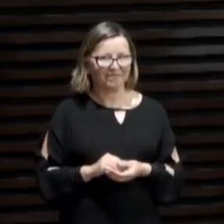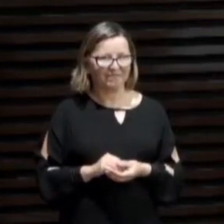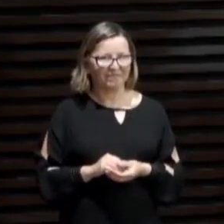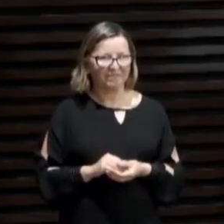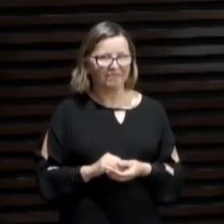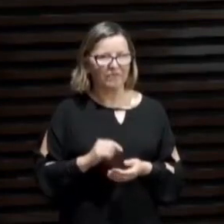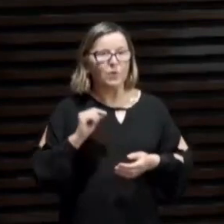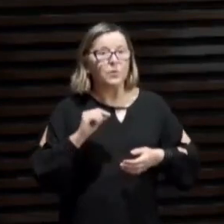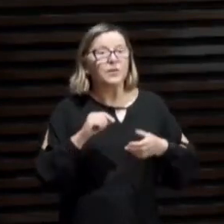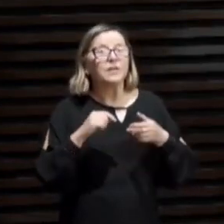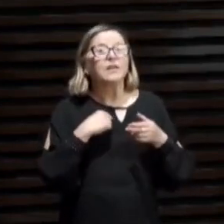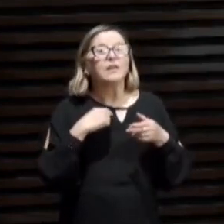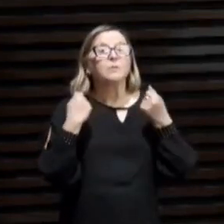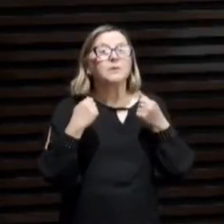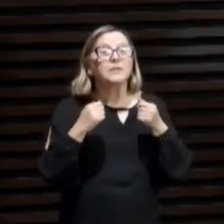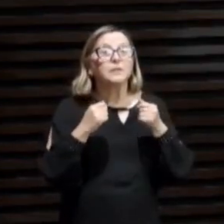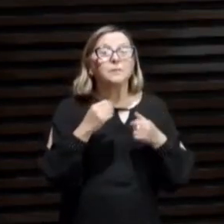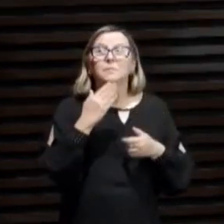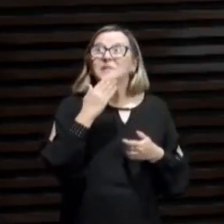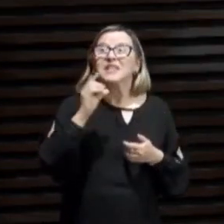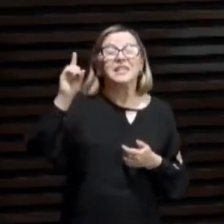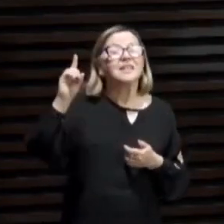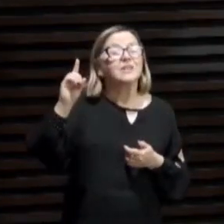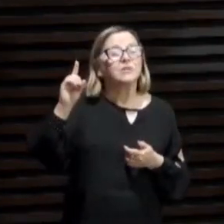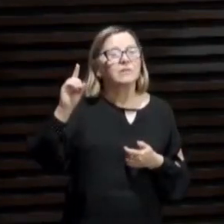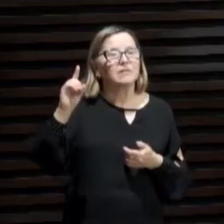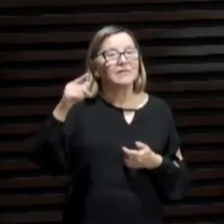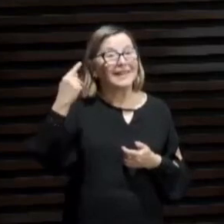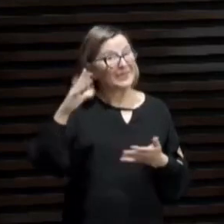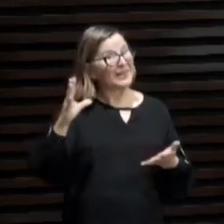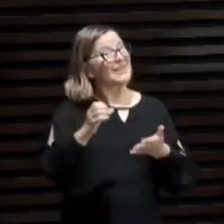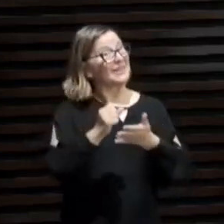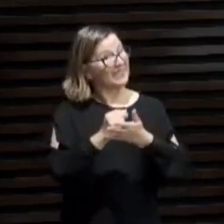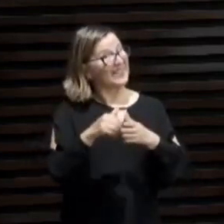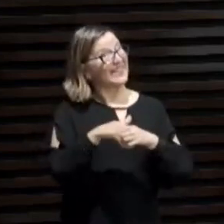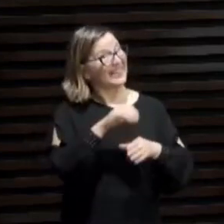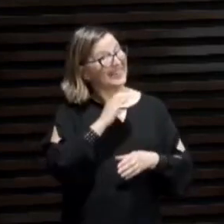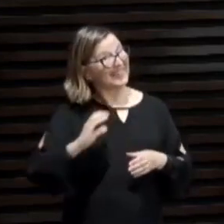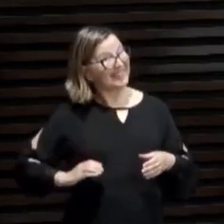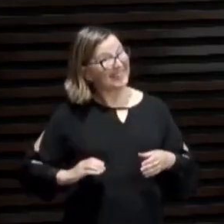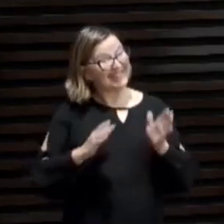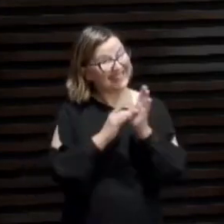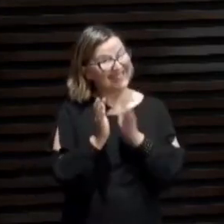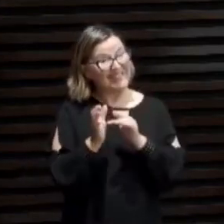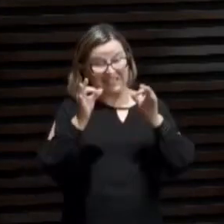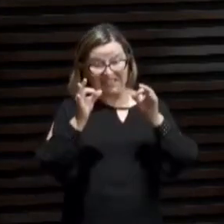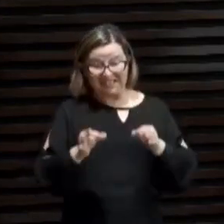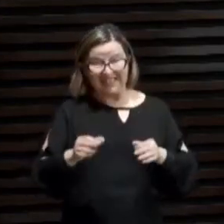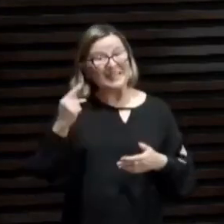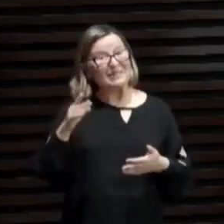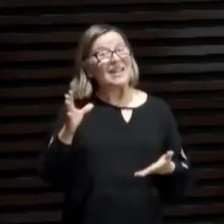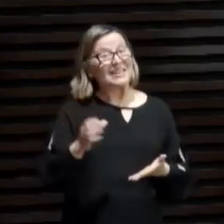O que eu tenho que pedir para Deus, pastor? A sua salvação em Cristo Jesus. A certeza da sua salvação em Cristo